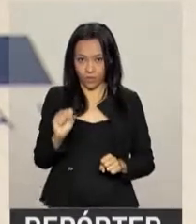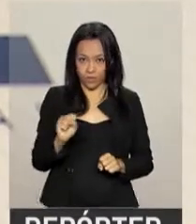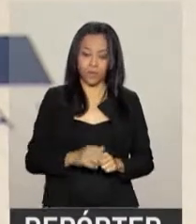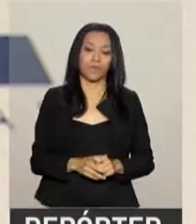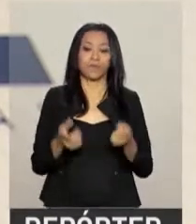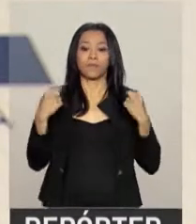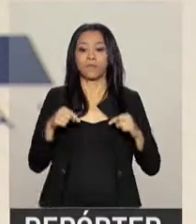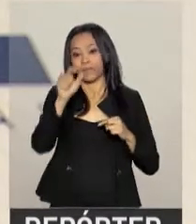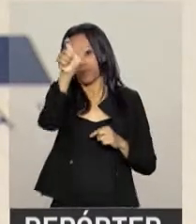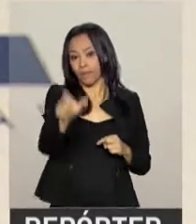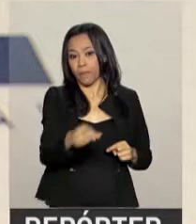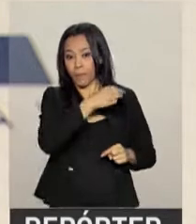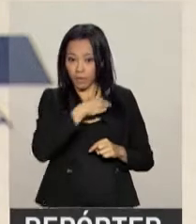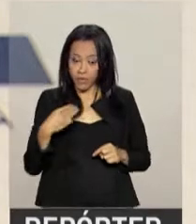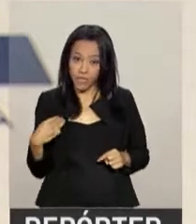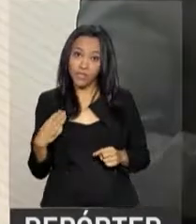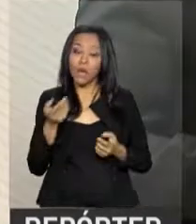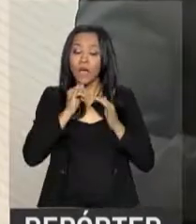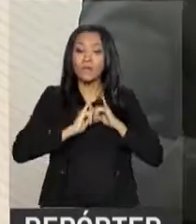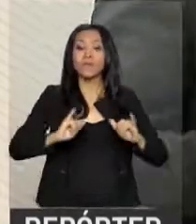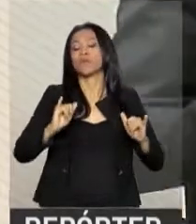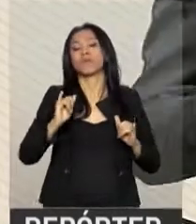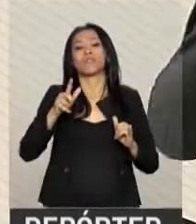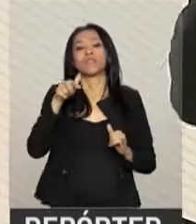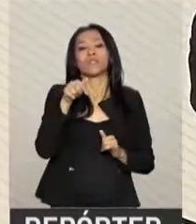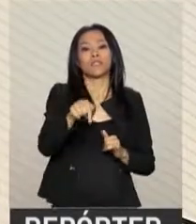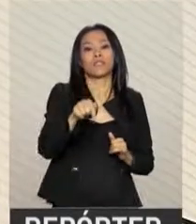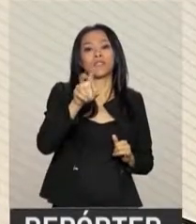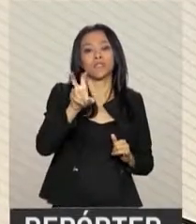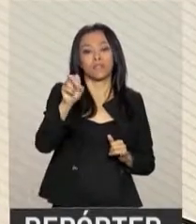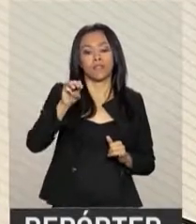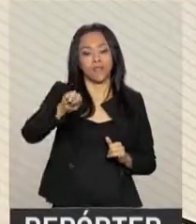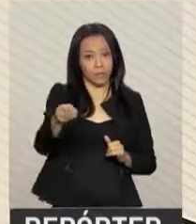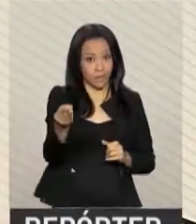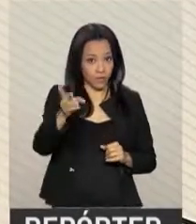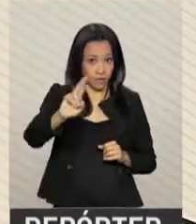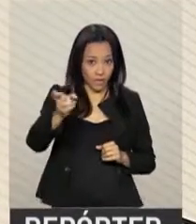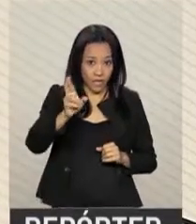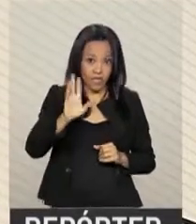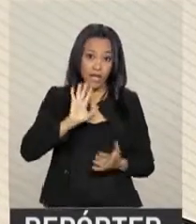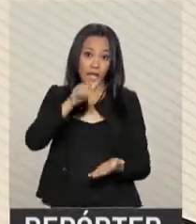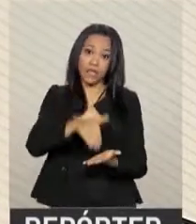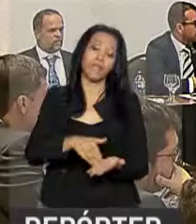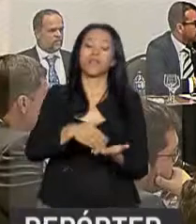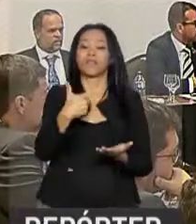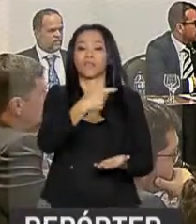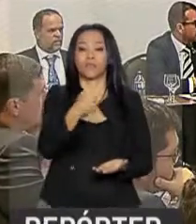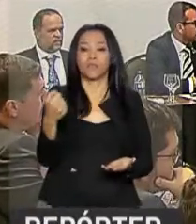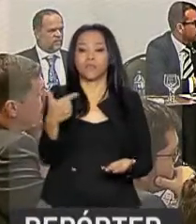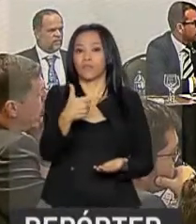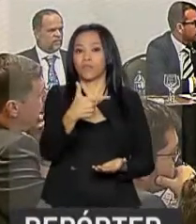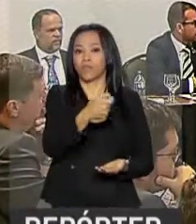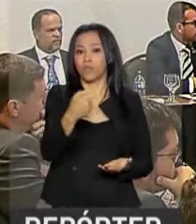ministro ricardo barros anunciou liberação de 750 milhões de reais até 2022 para o